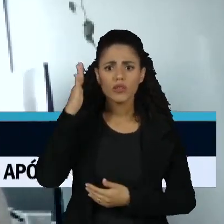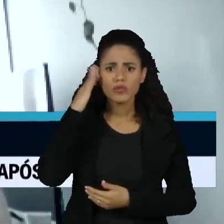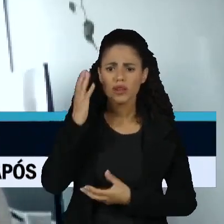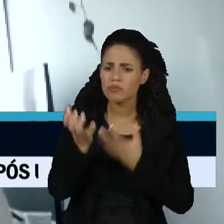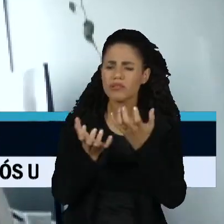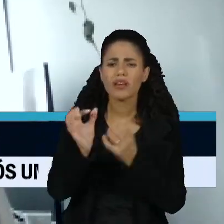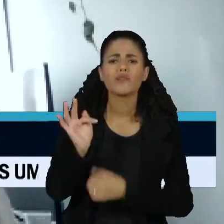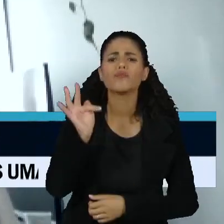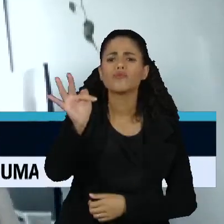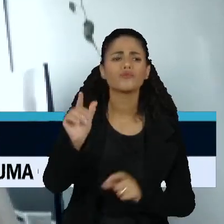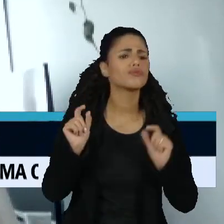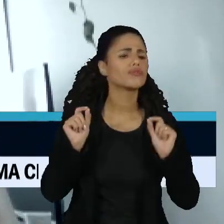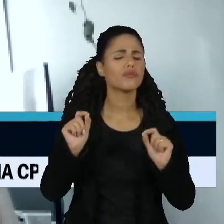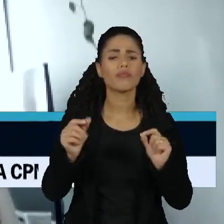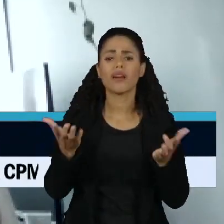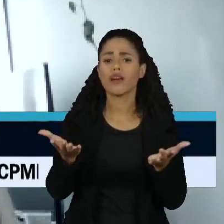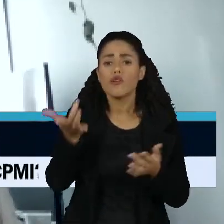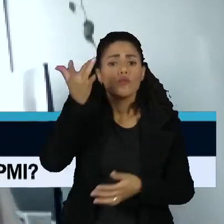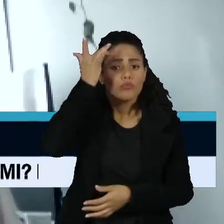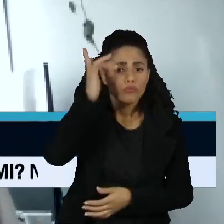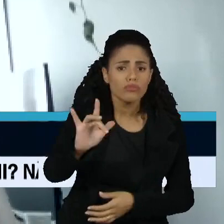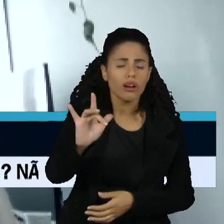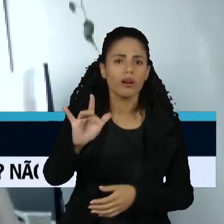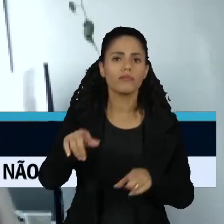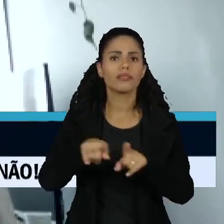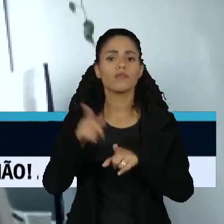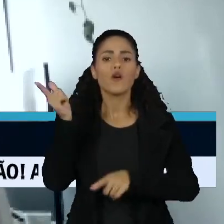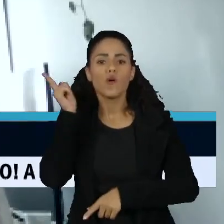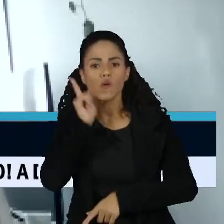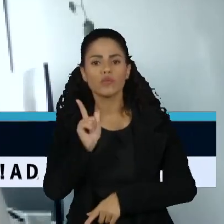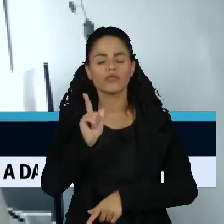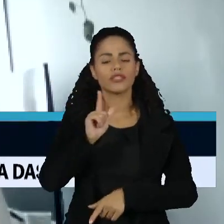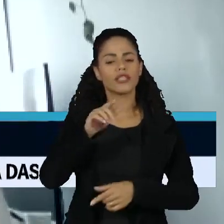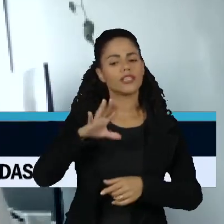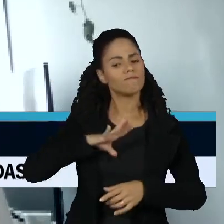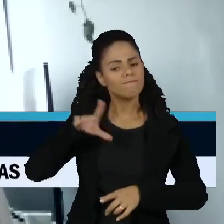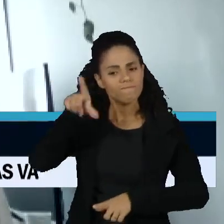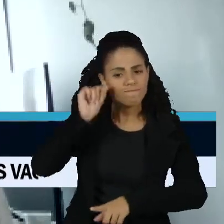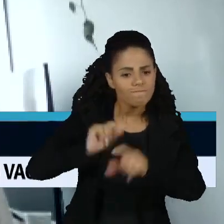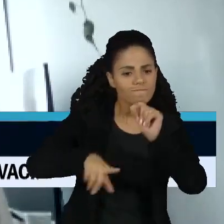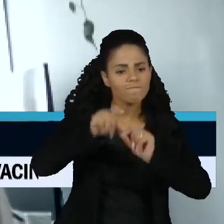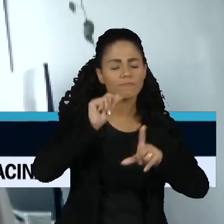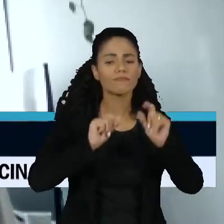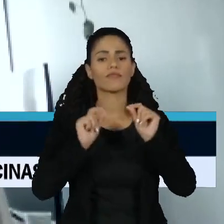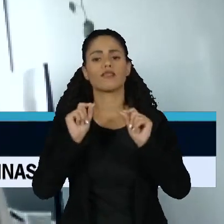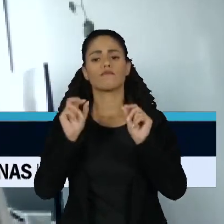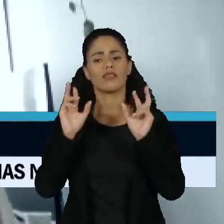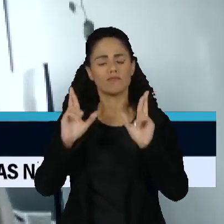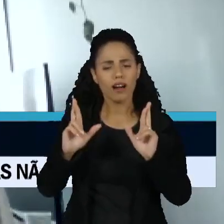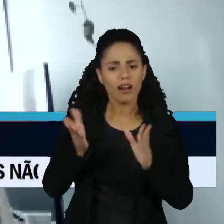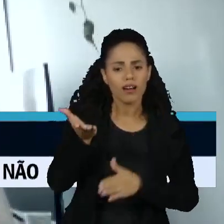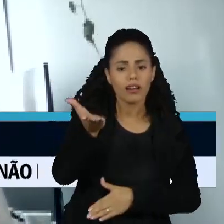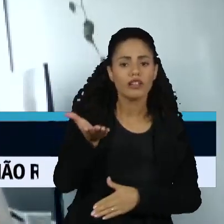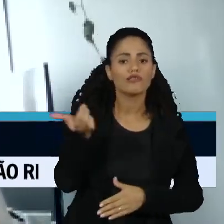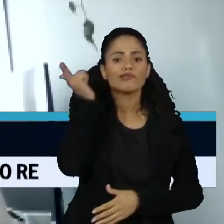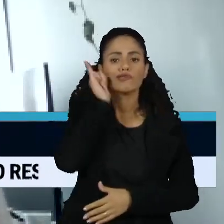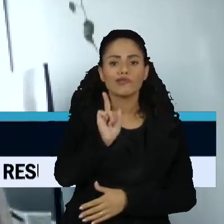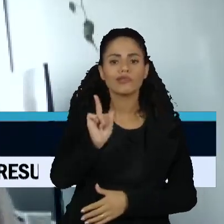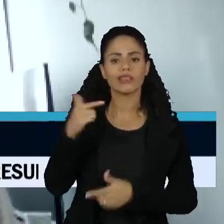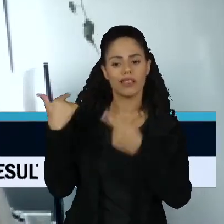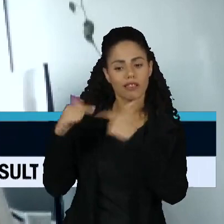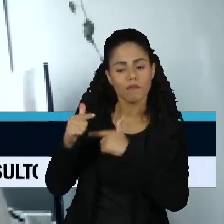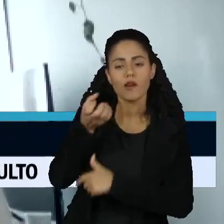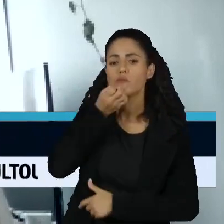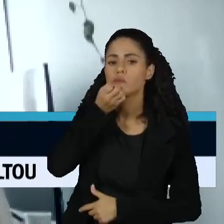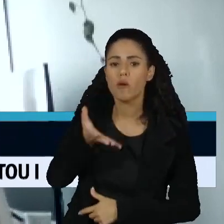tem perspectiva por exemplo de conseguir acender socialmente não tem perspectiva de conseguir um bom